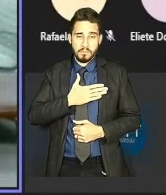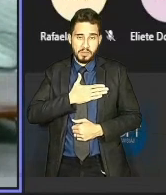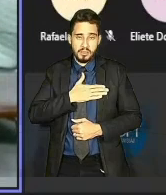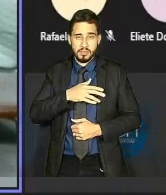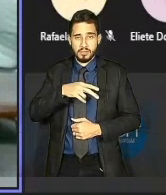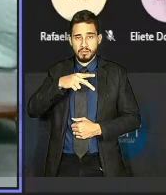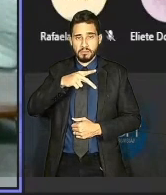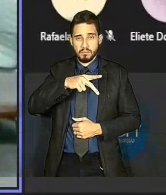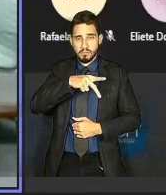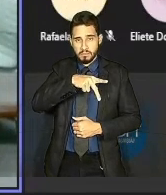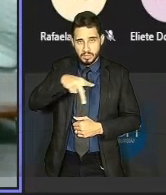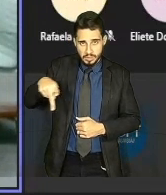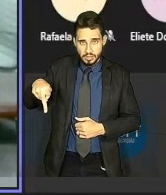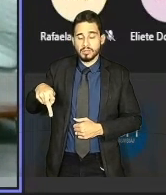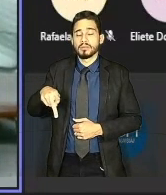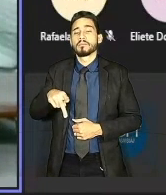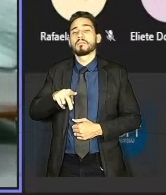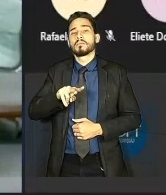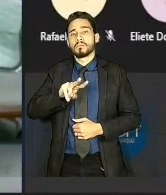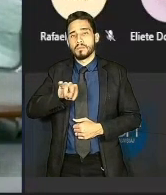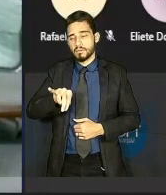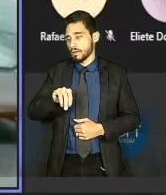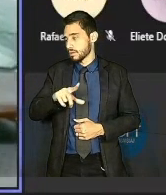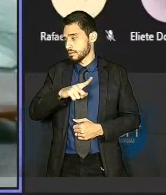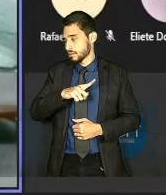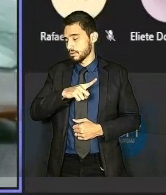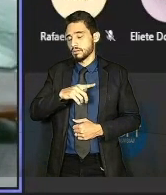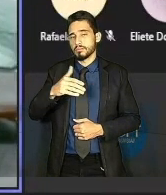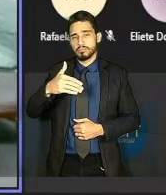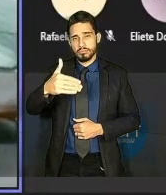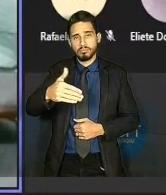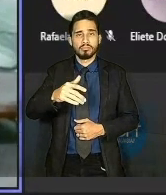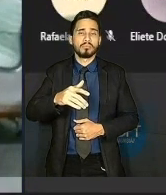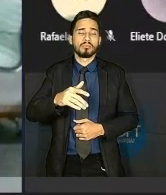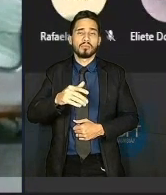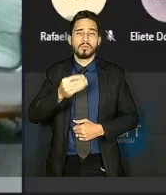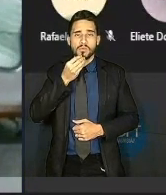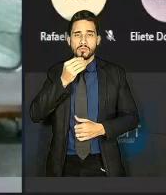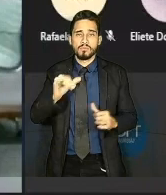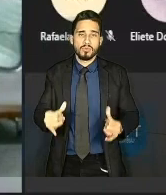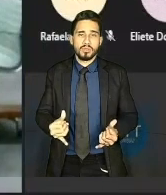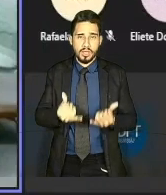Da minha presidência, mas ainda teremos a